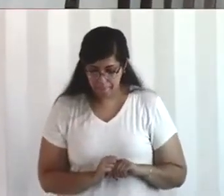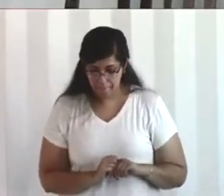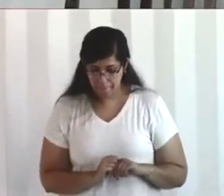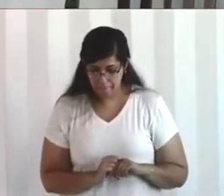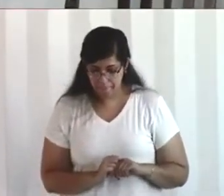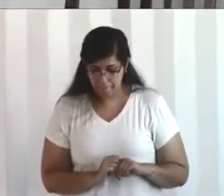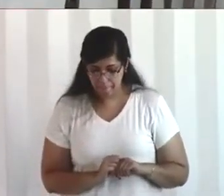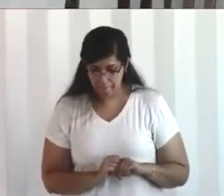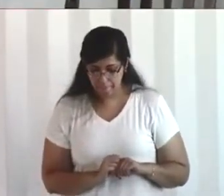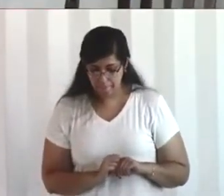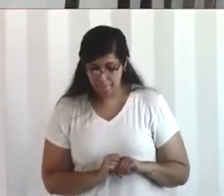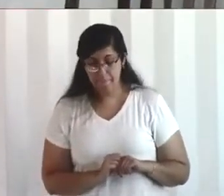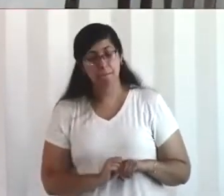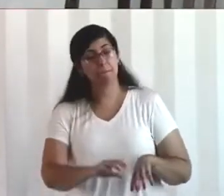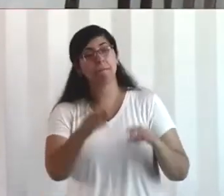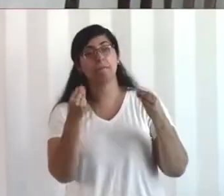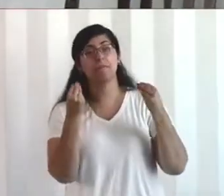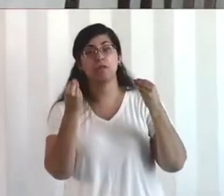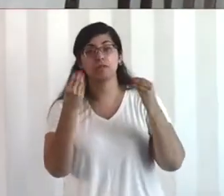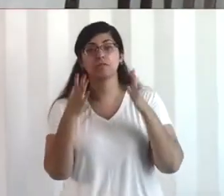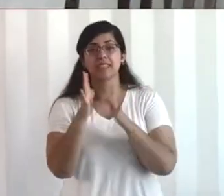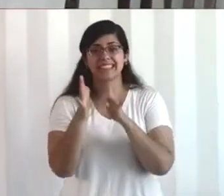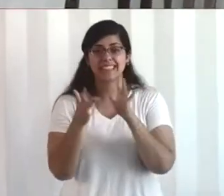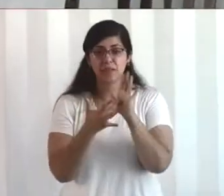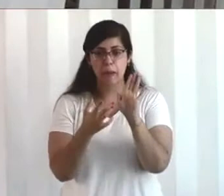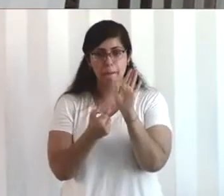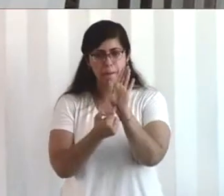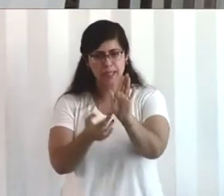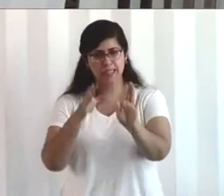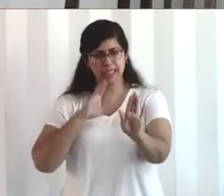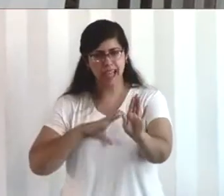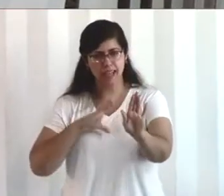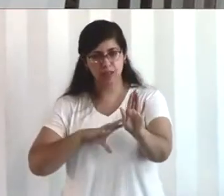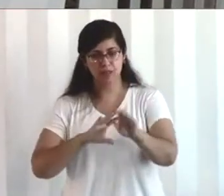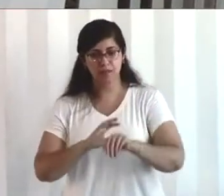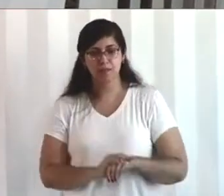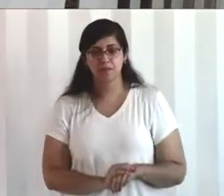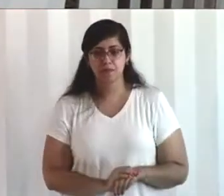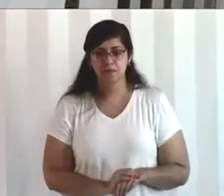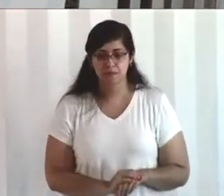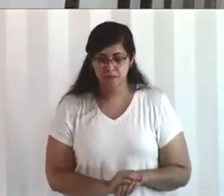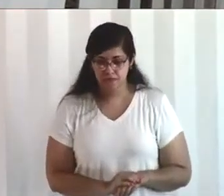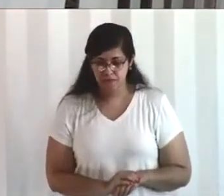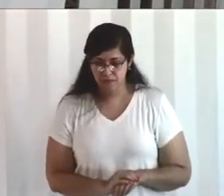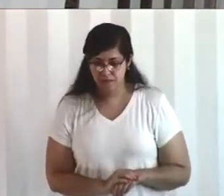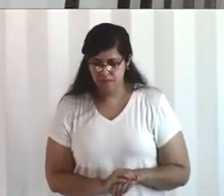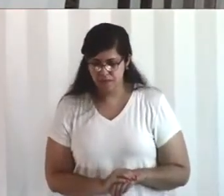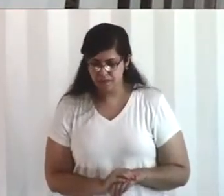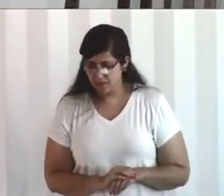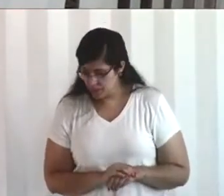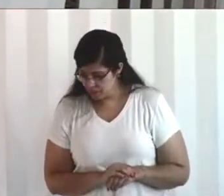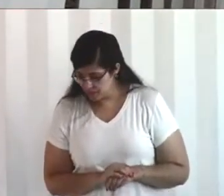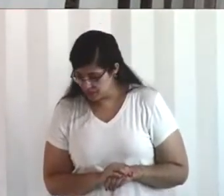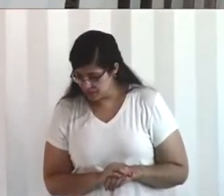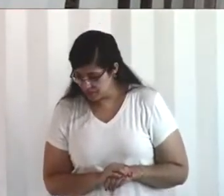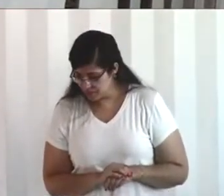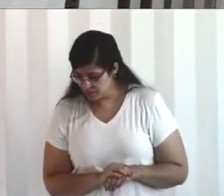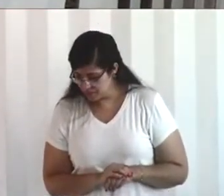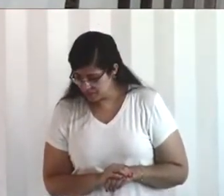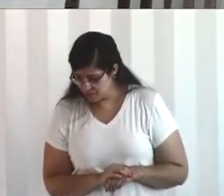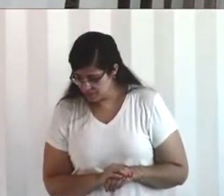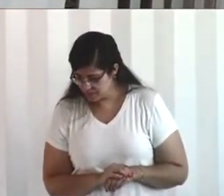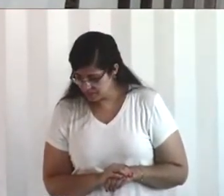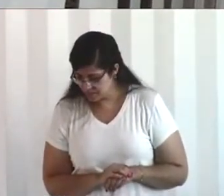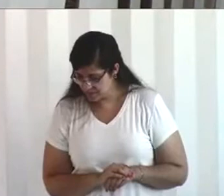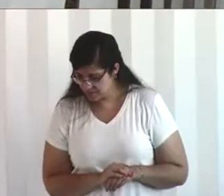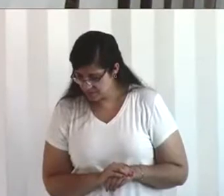uma cidade? Primeiro, pela comunhão dos santos. Isso é uma mensagem nova a um mundo em guerra o tempo